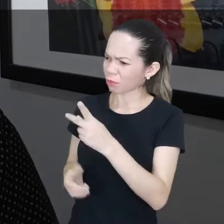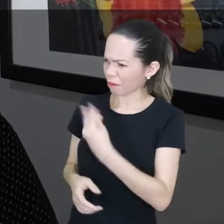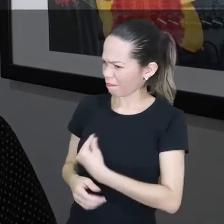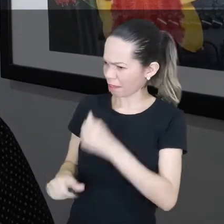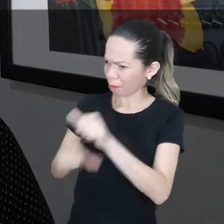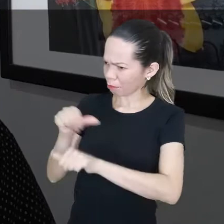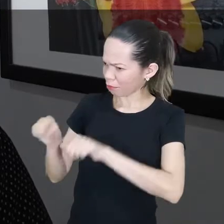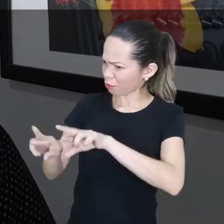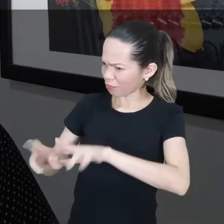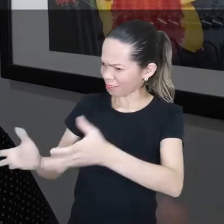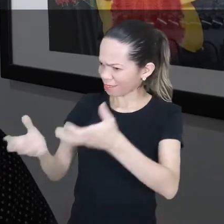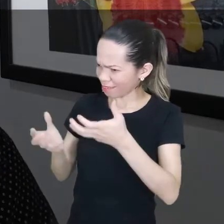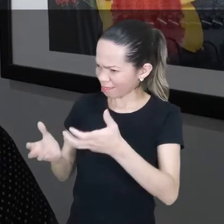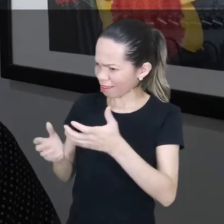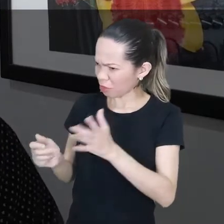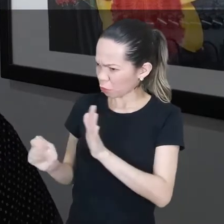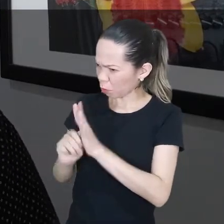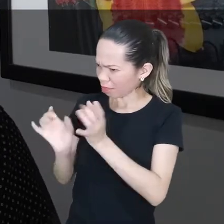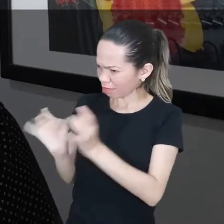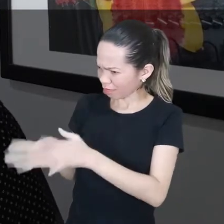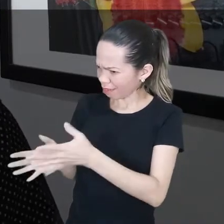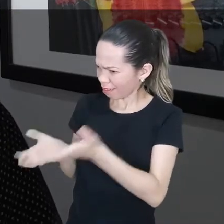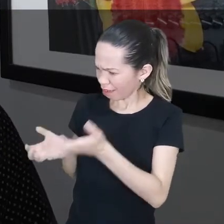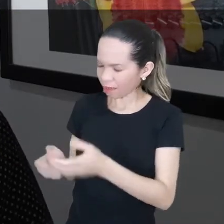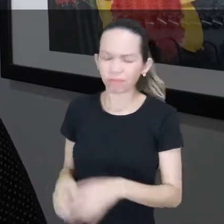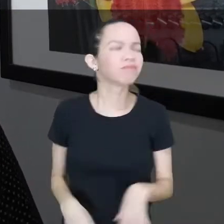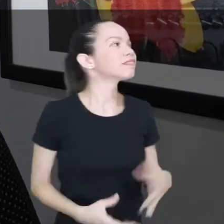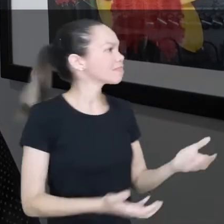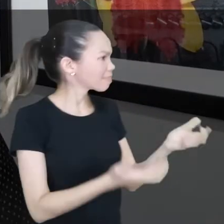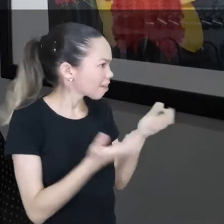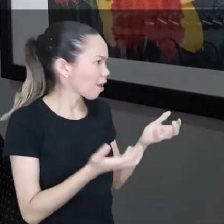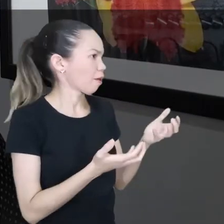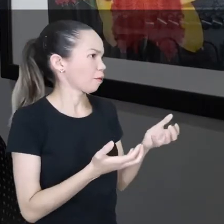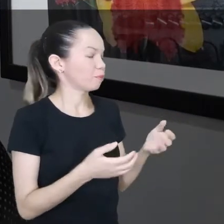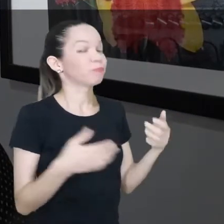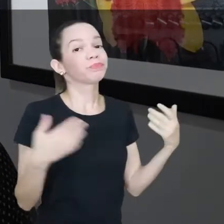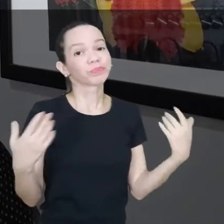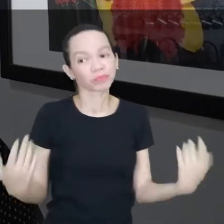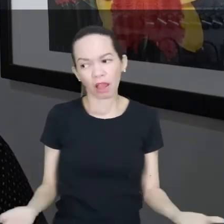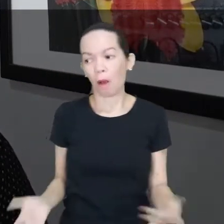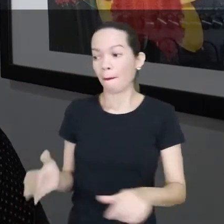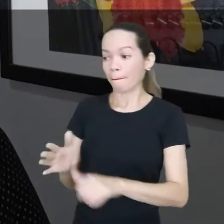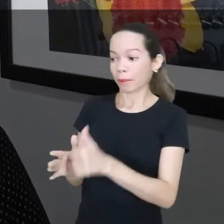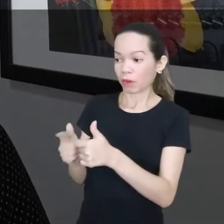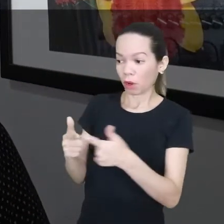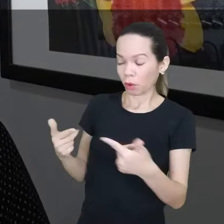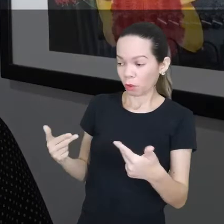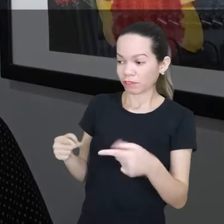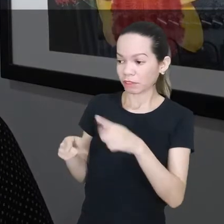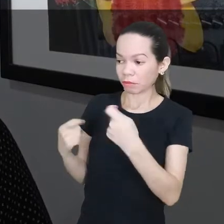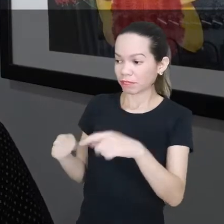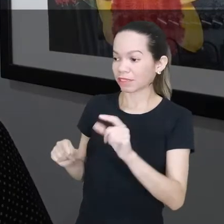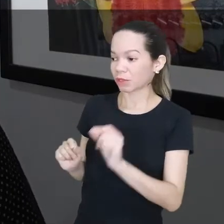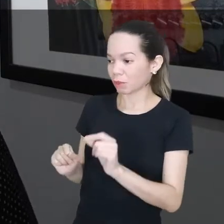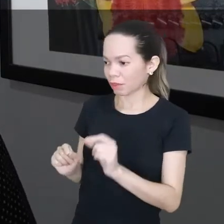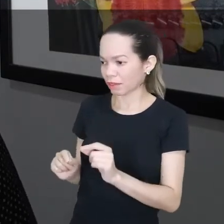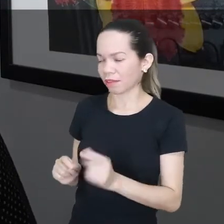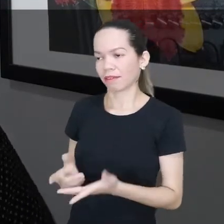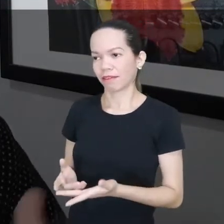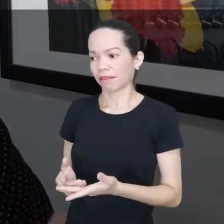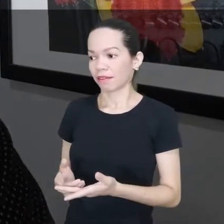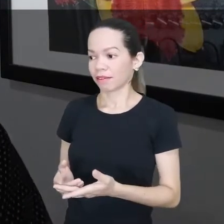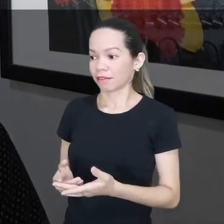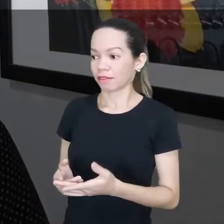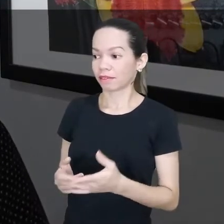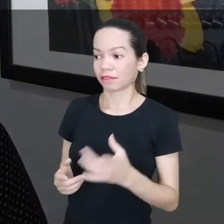dessa situação? Quero. Então vamos fazer o seguinte, a primeira coisa que você precisa tratar na sua vida é saber lidar com as frustrações. Porque eu